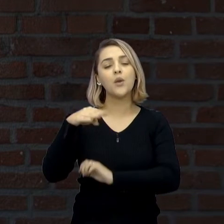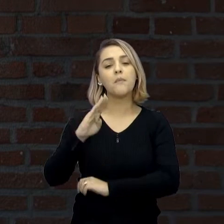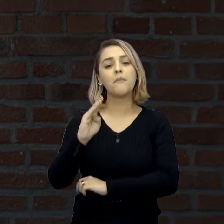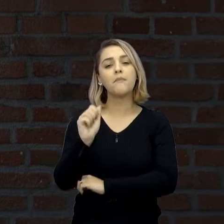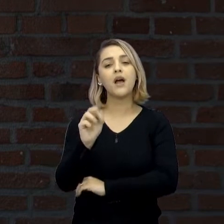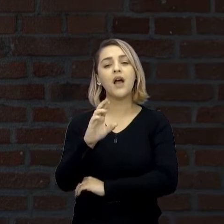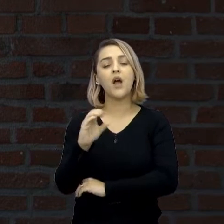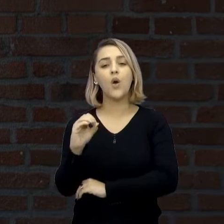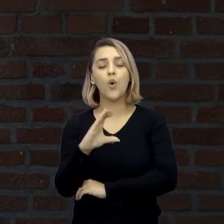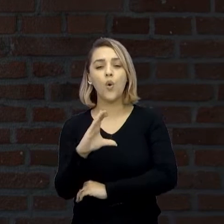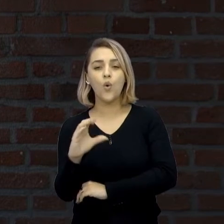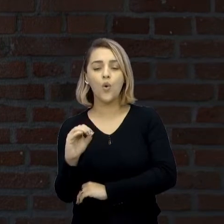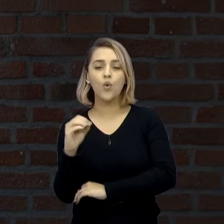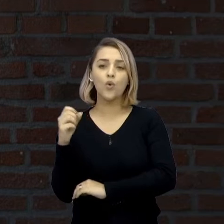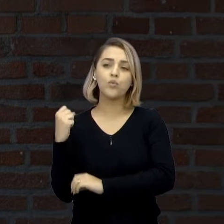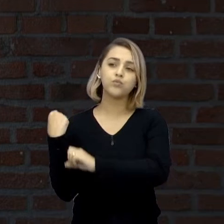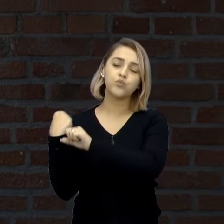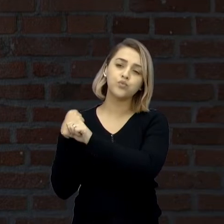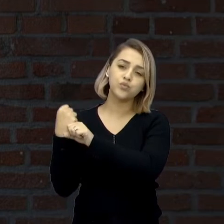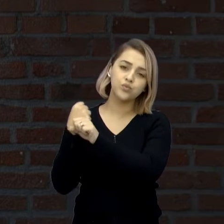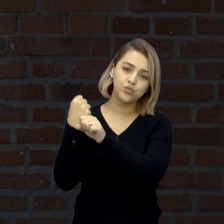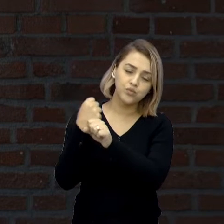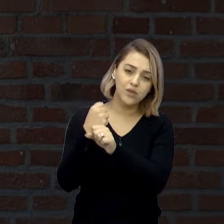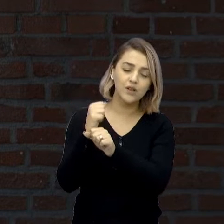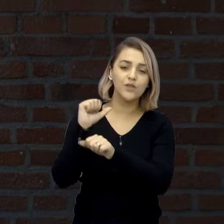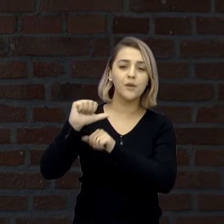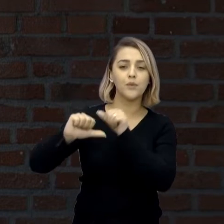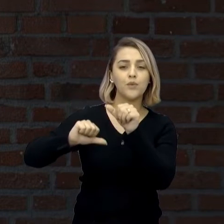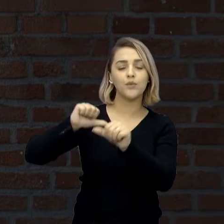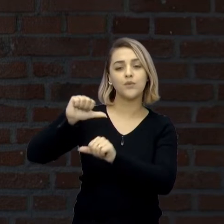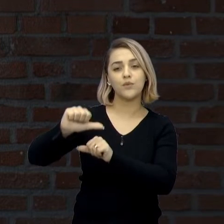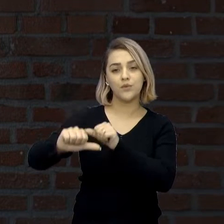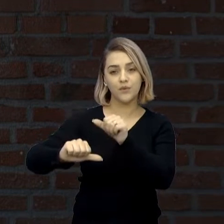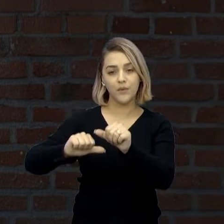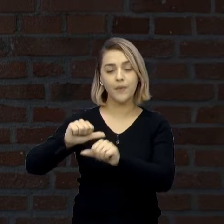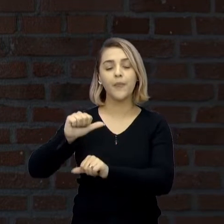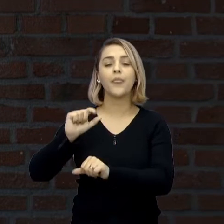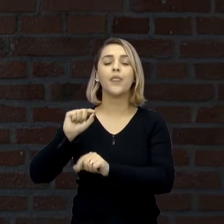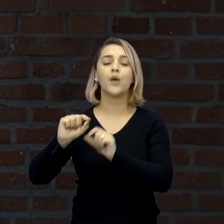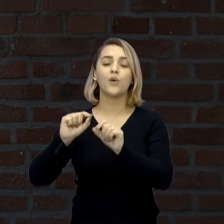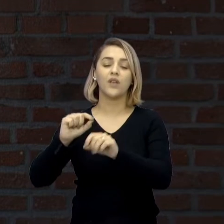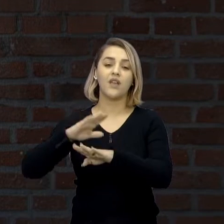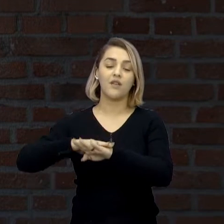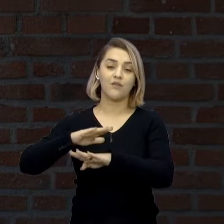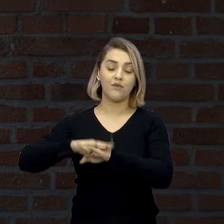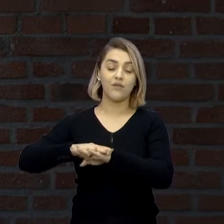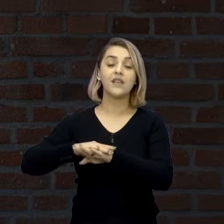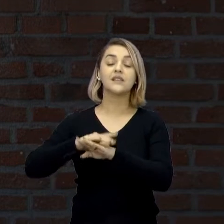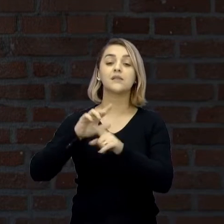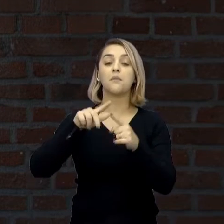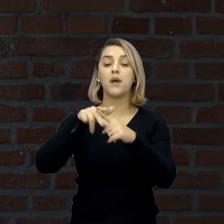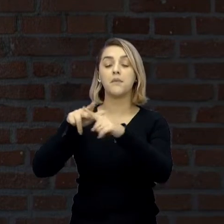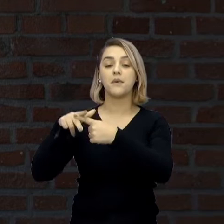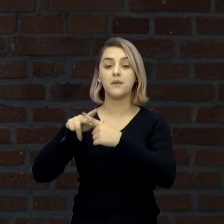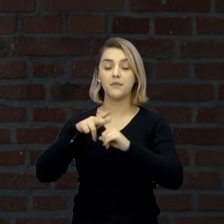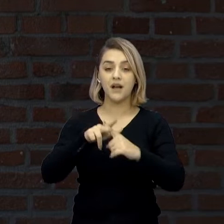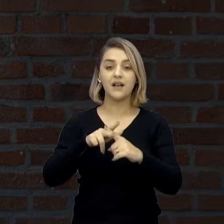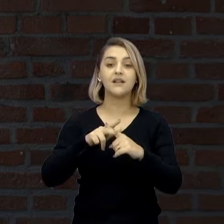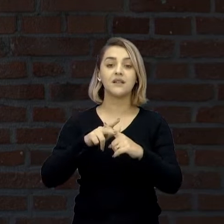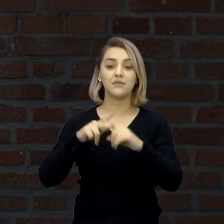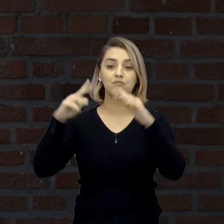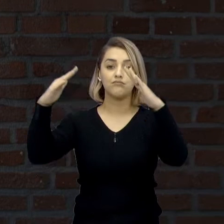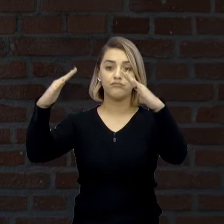do tempo. Um exemplo disso foi a instalação de ladrilhos azuis na parte interna